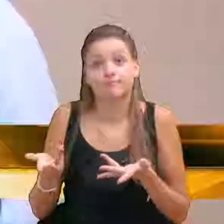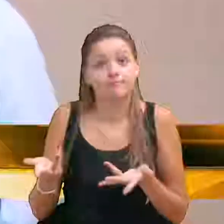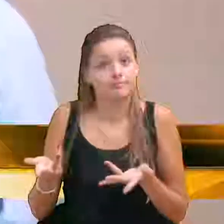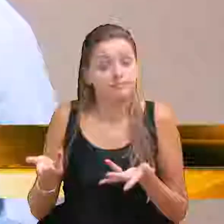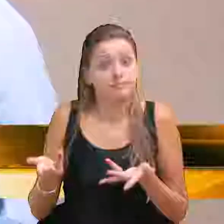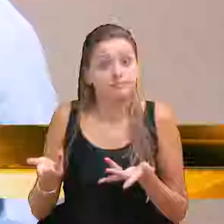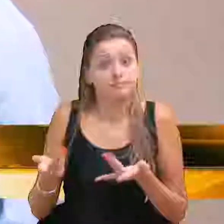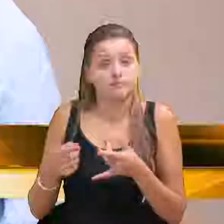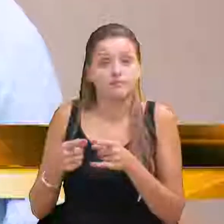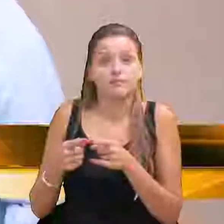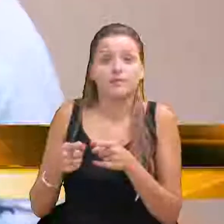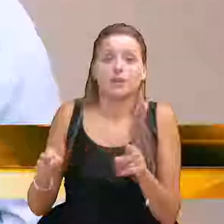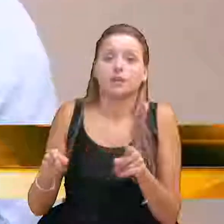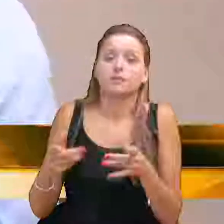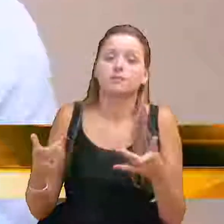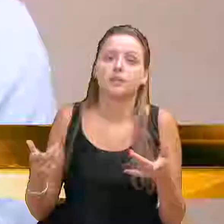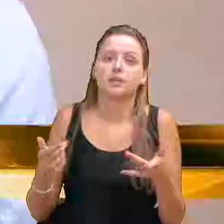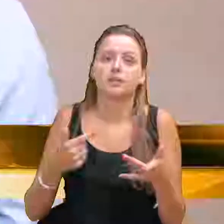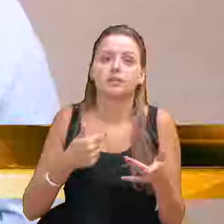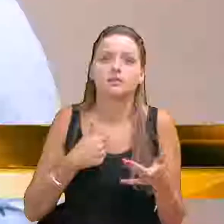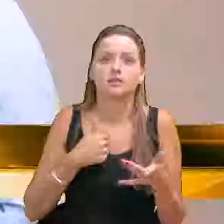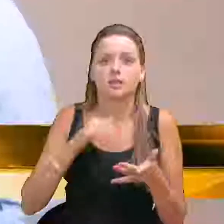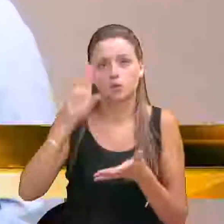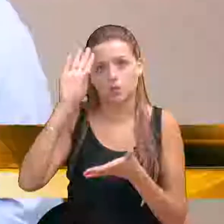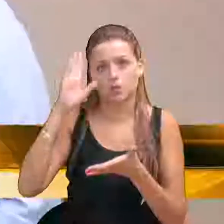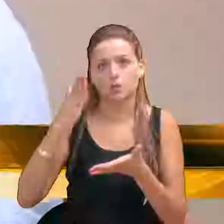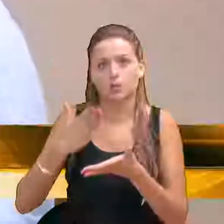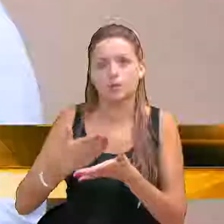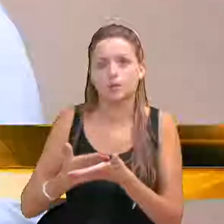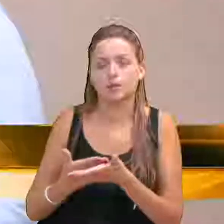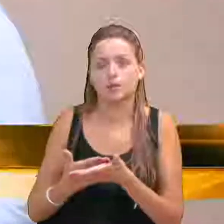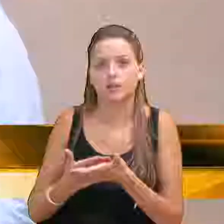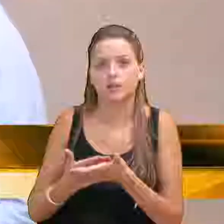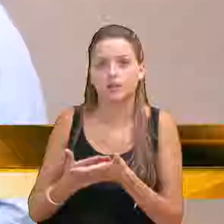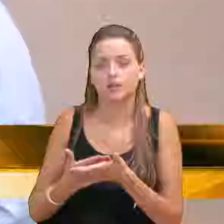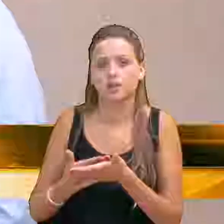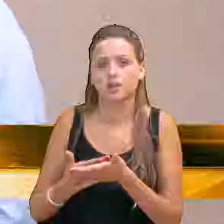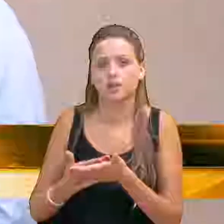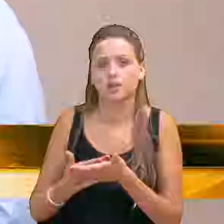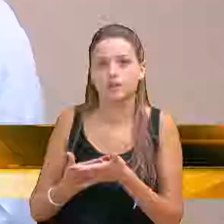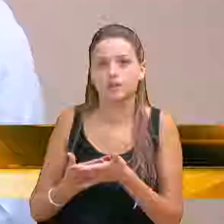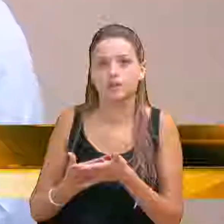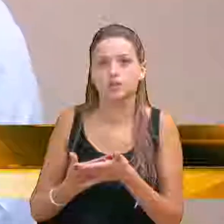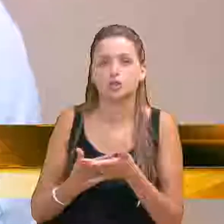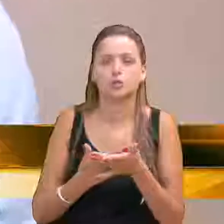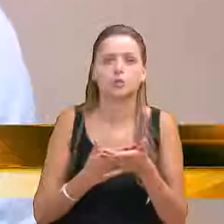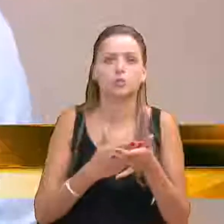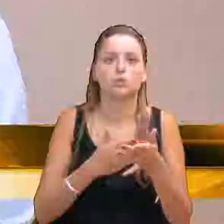creio que teve, para o esporte amador, principalmente para o União